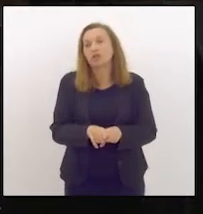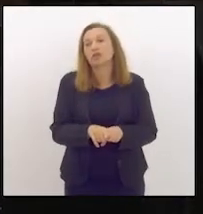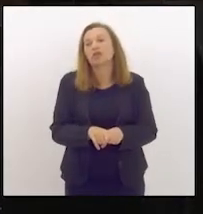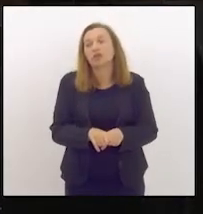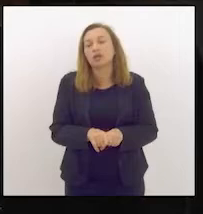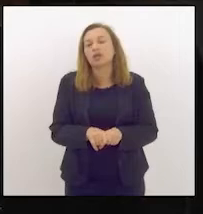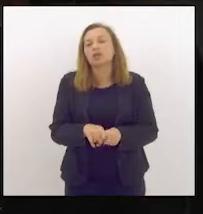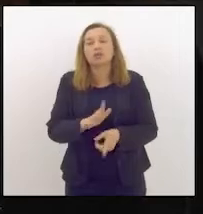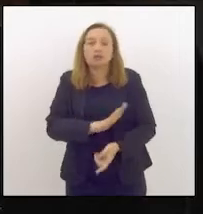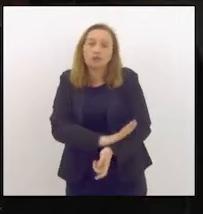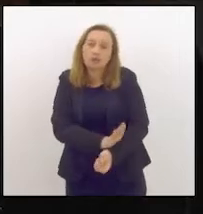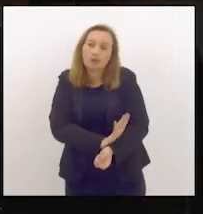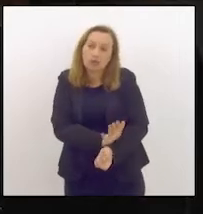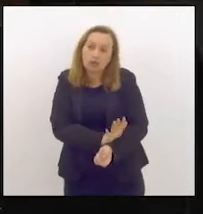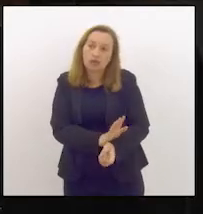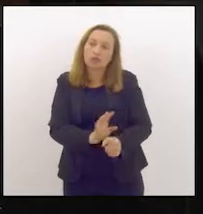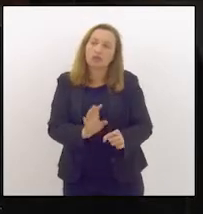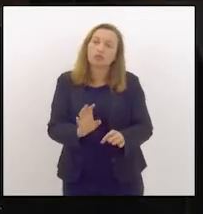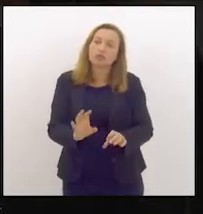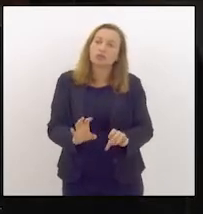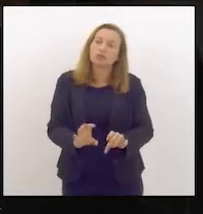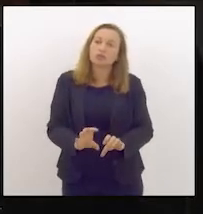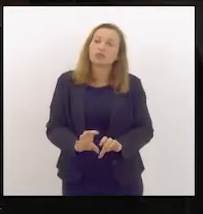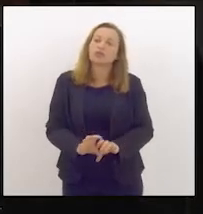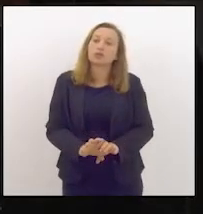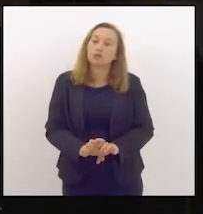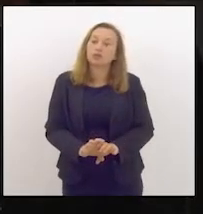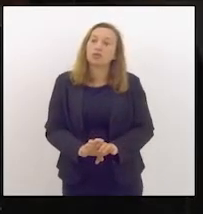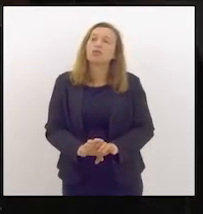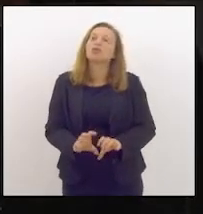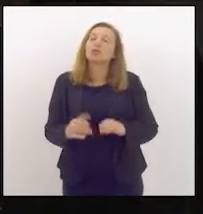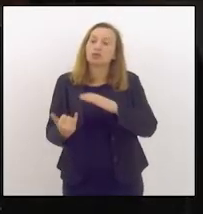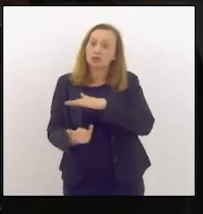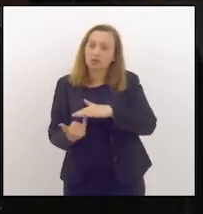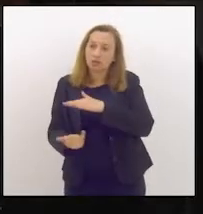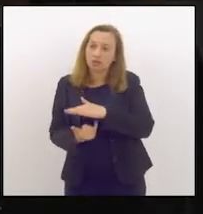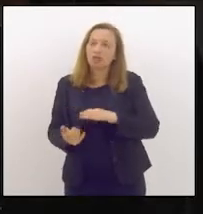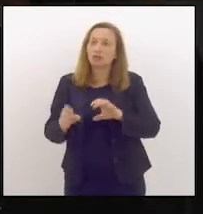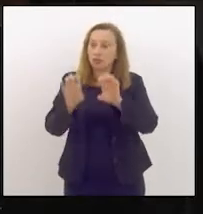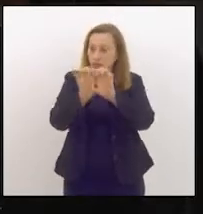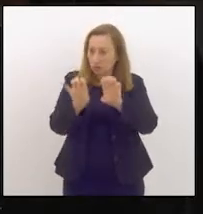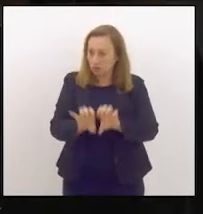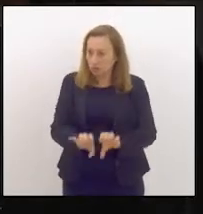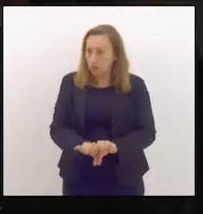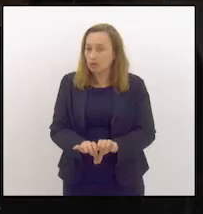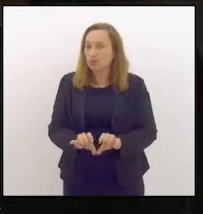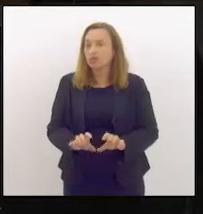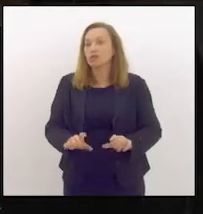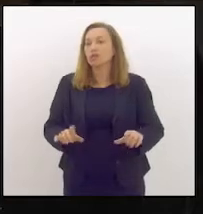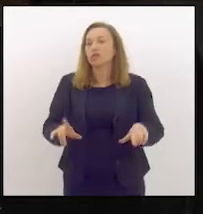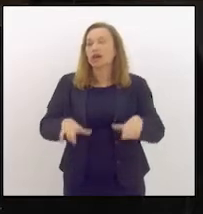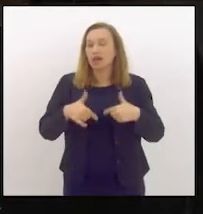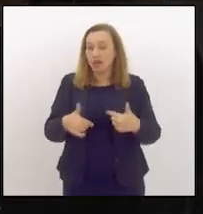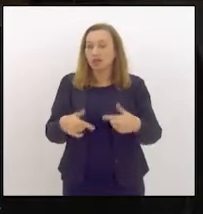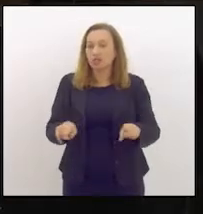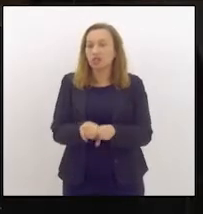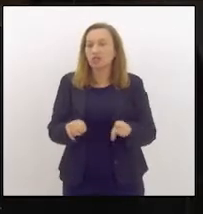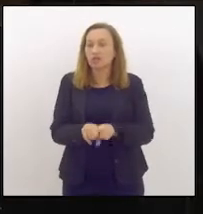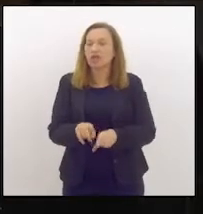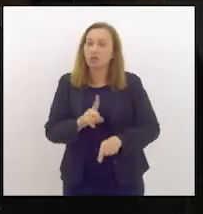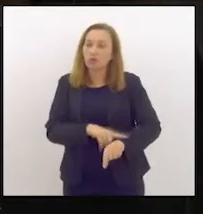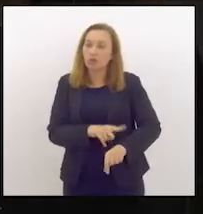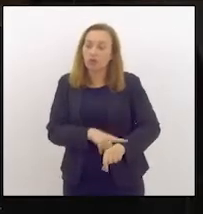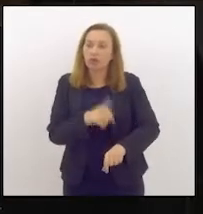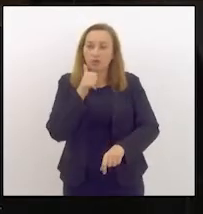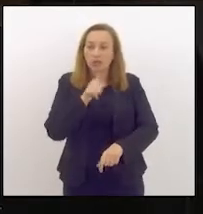pressuposto que o racismo estrutura institucional e estrutural opera também na hora